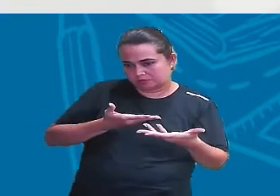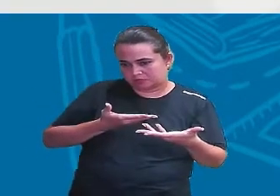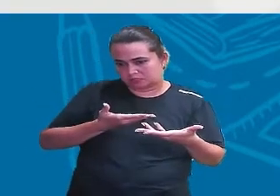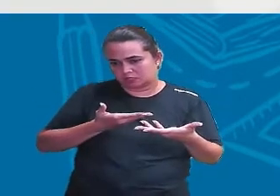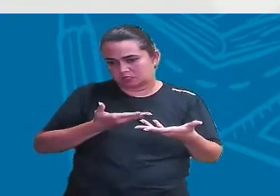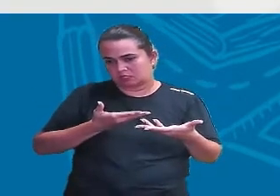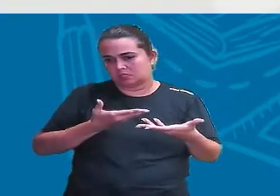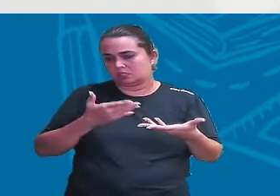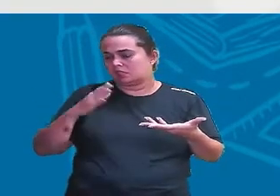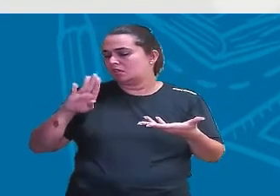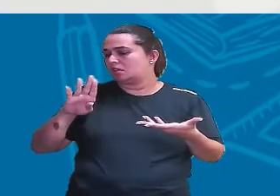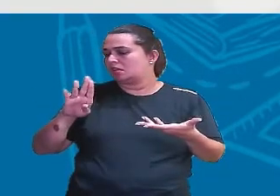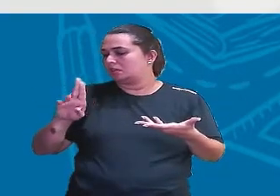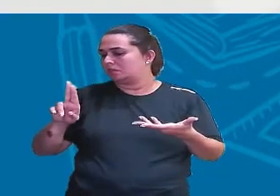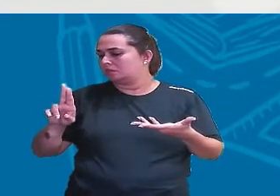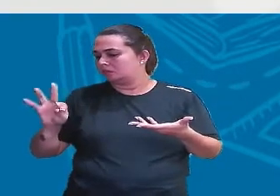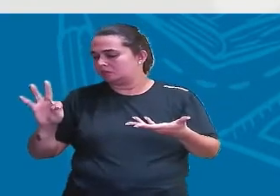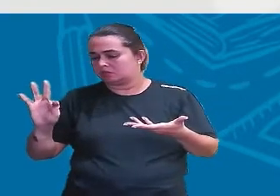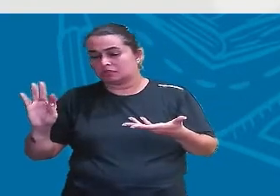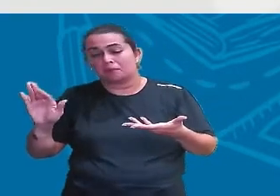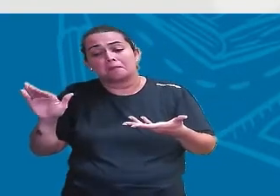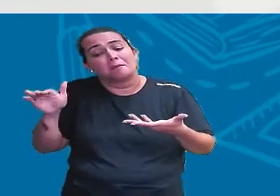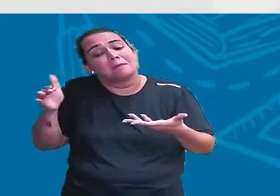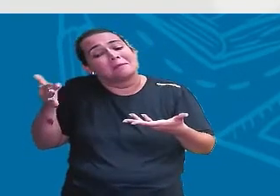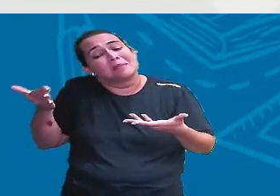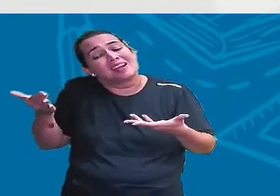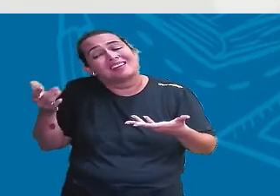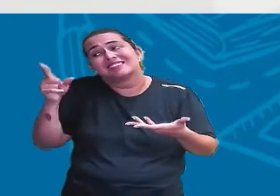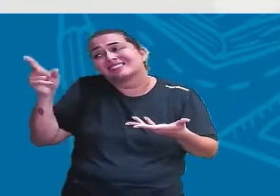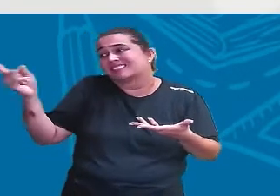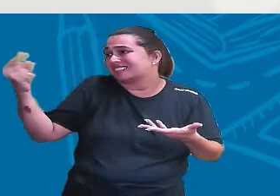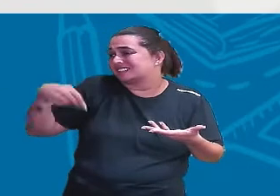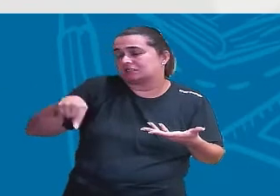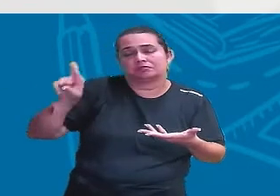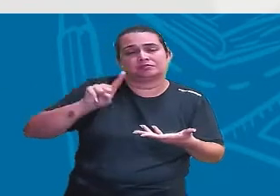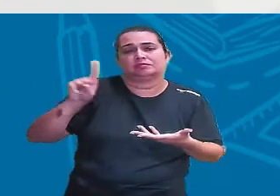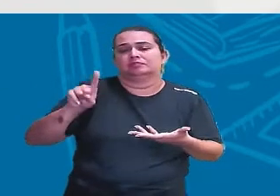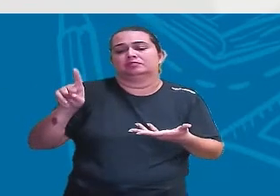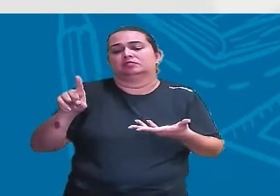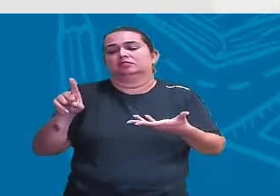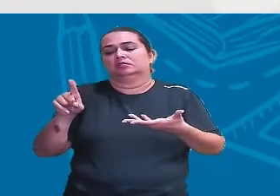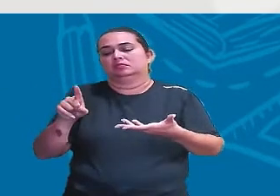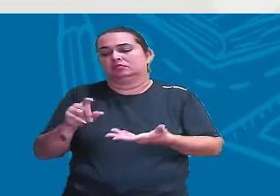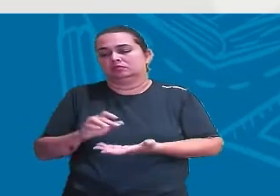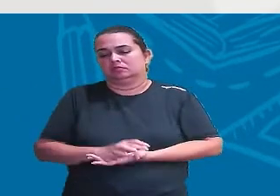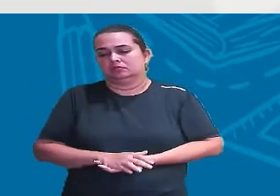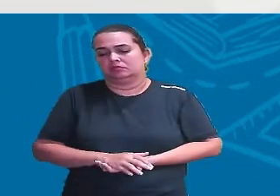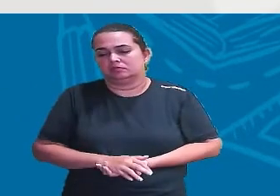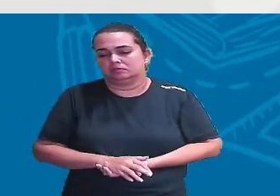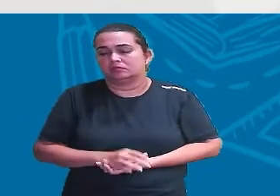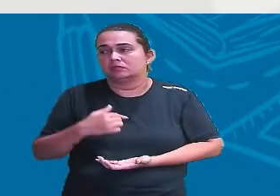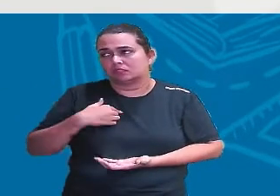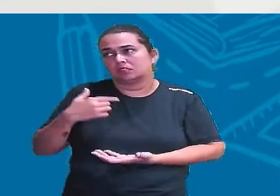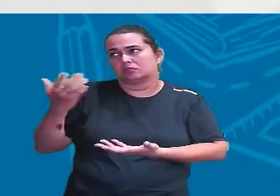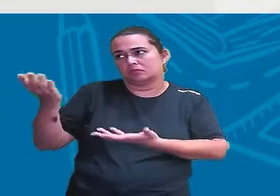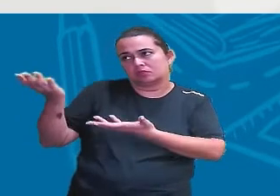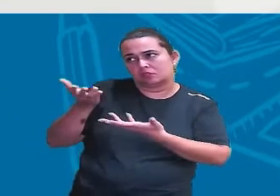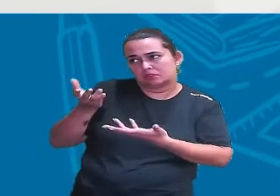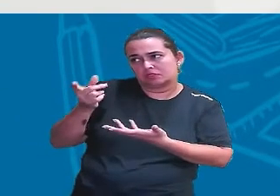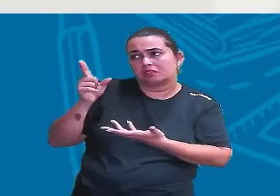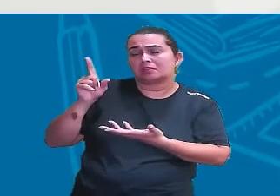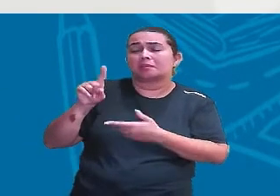não veio. I invited him, but, que é o mas, he didn't come. Eu convidei, mas ele não